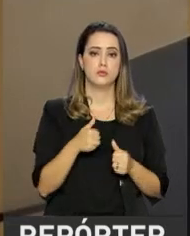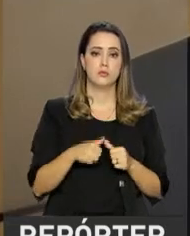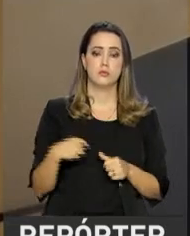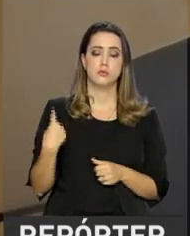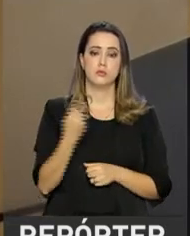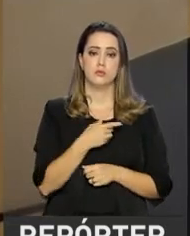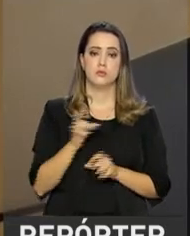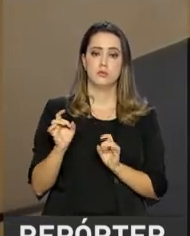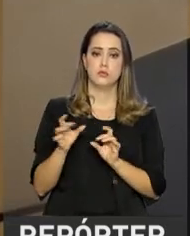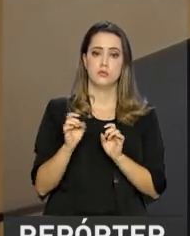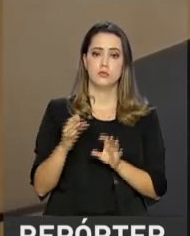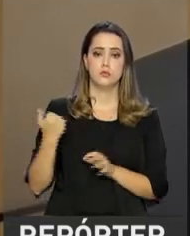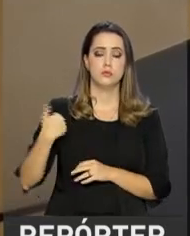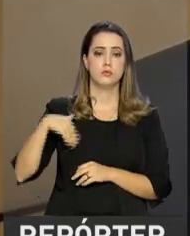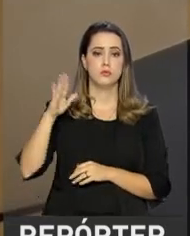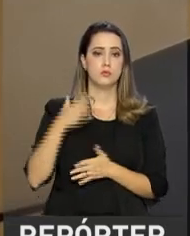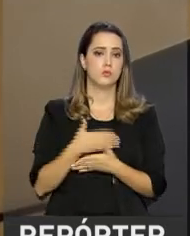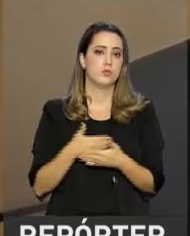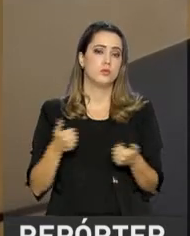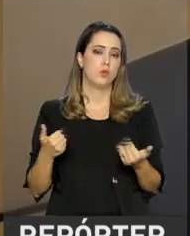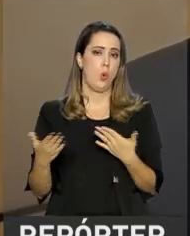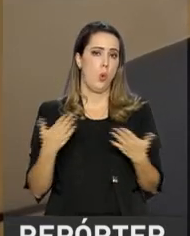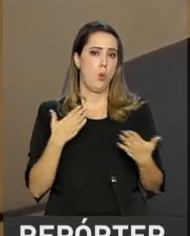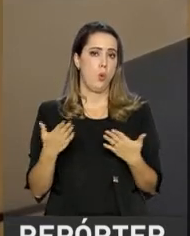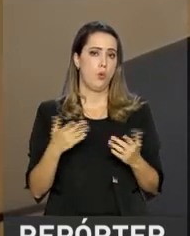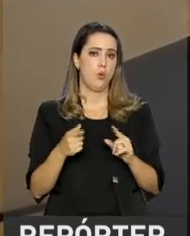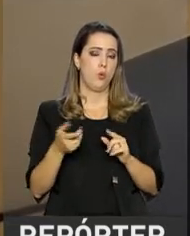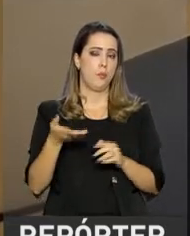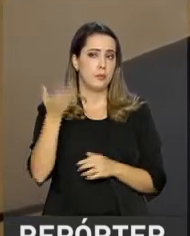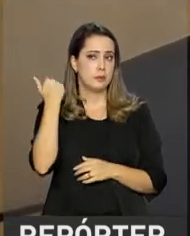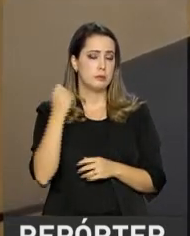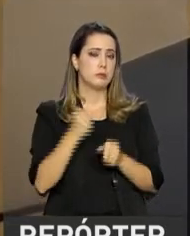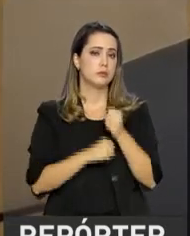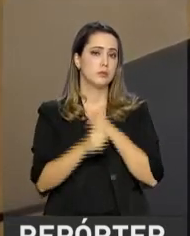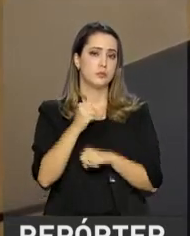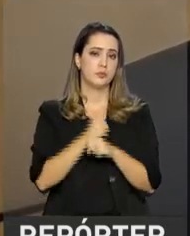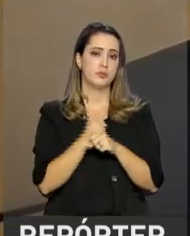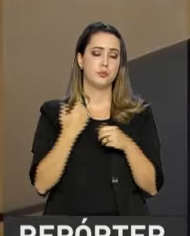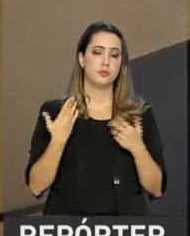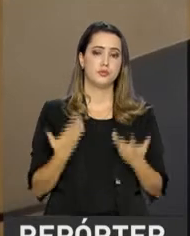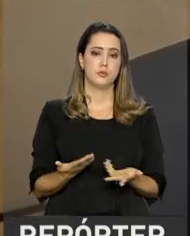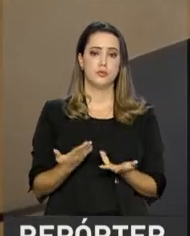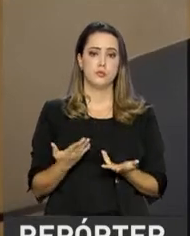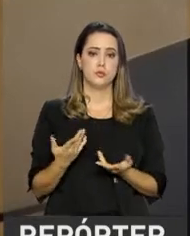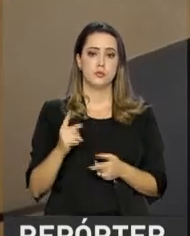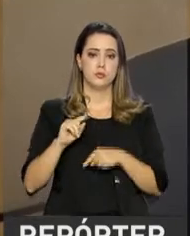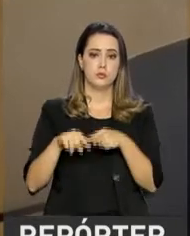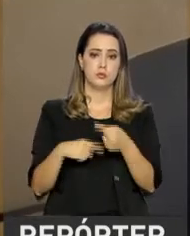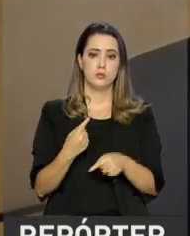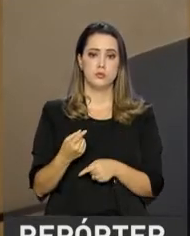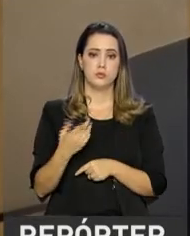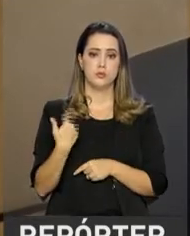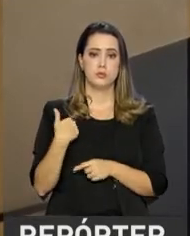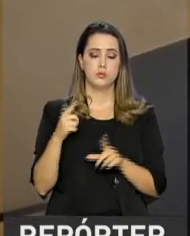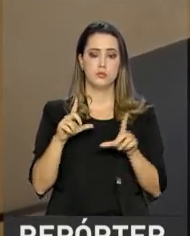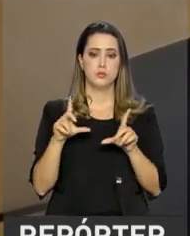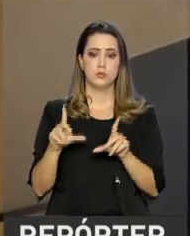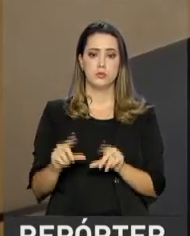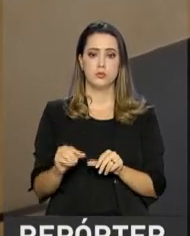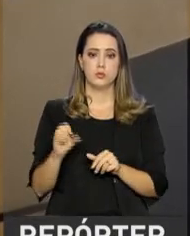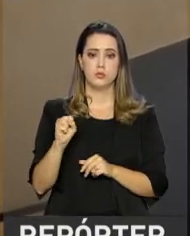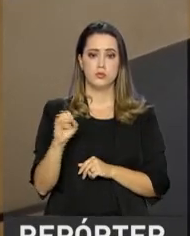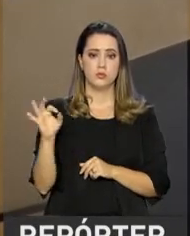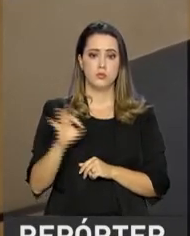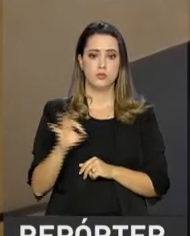vendendo melhor do que no ano passado 2017 depois de marcar queda de quase 8